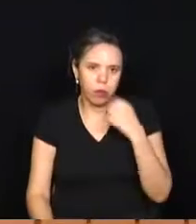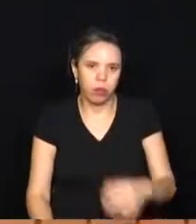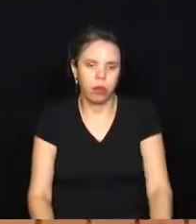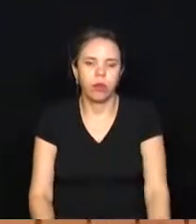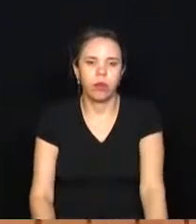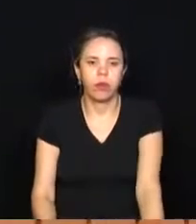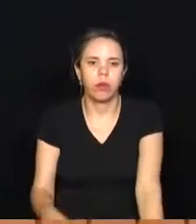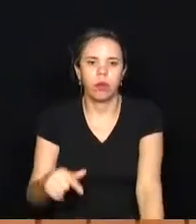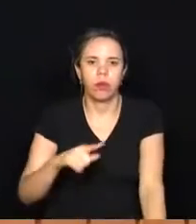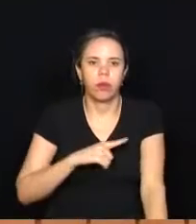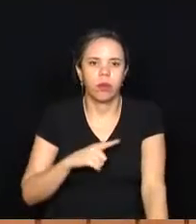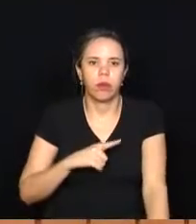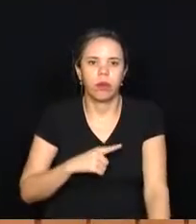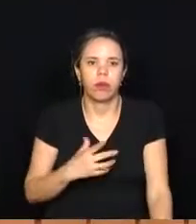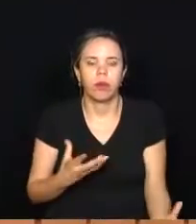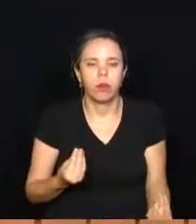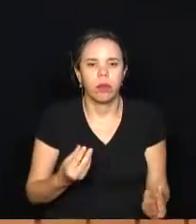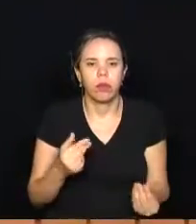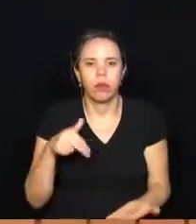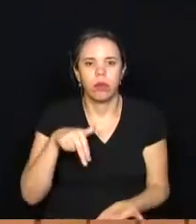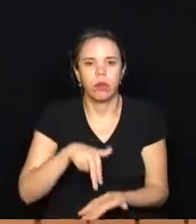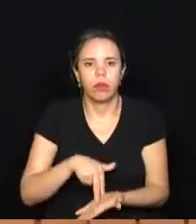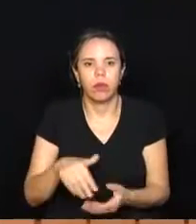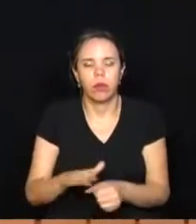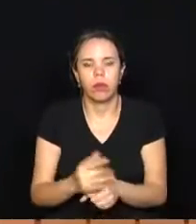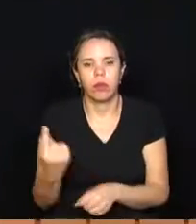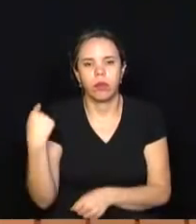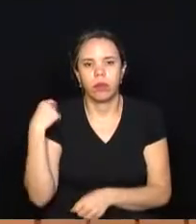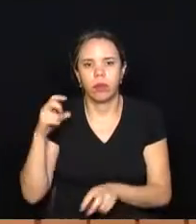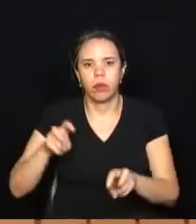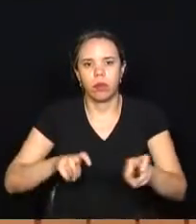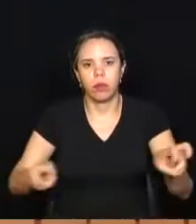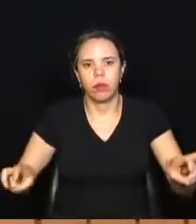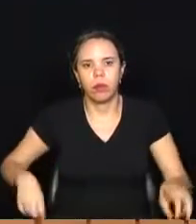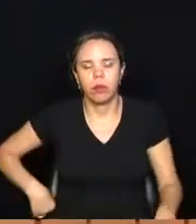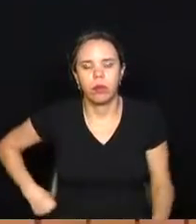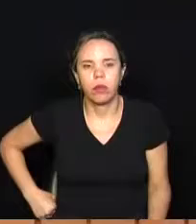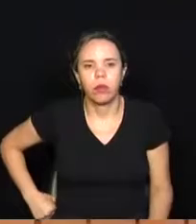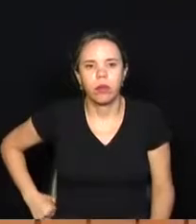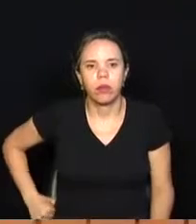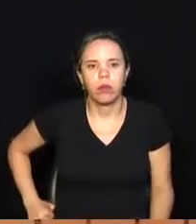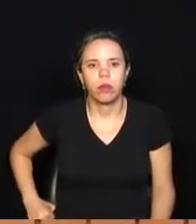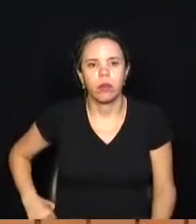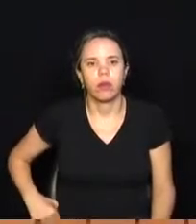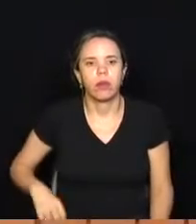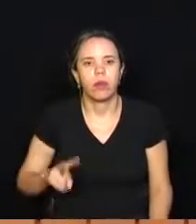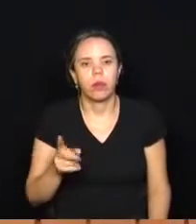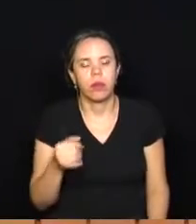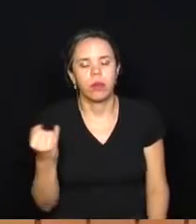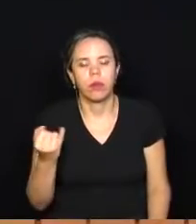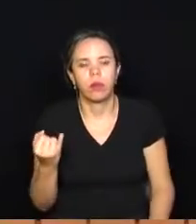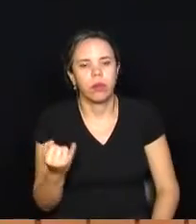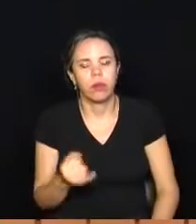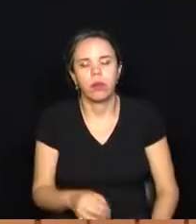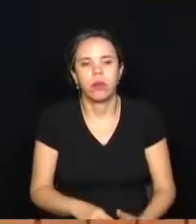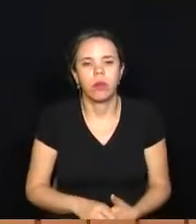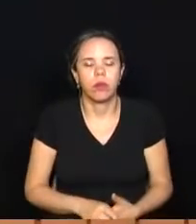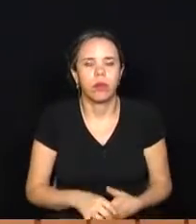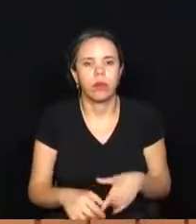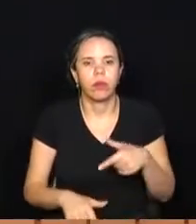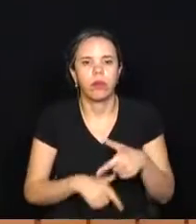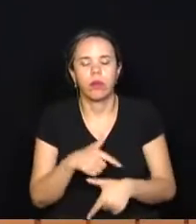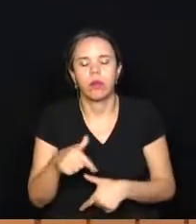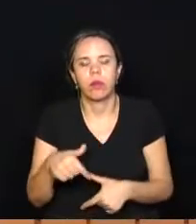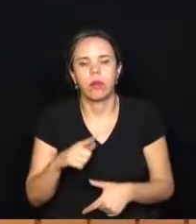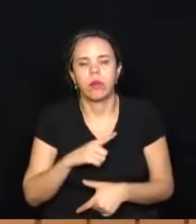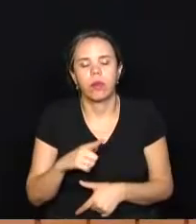aqui nós teríamos gente em pé, como já tivemos gente sentados. Então, é importante, gente. E esse trabalho que